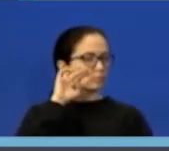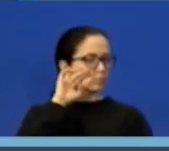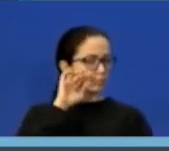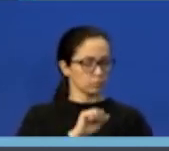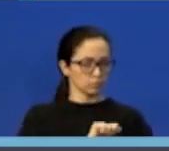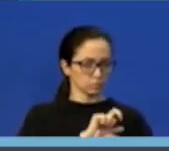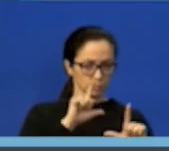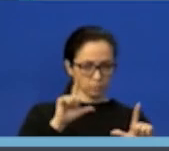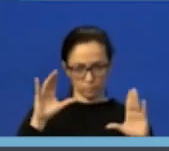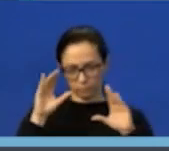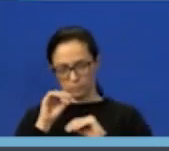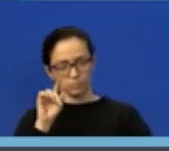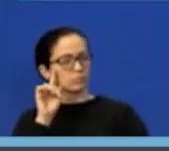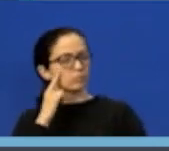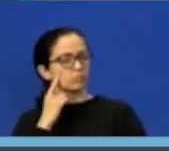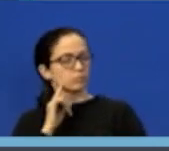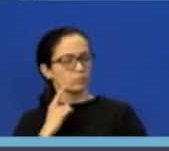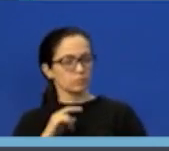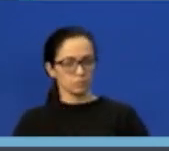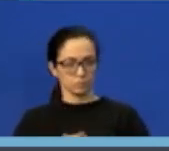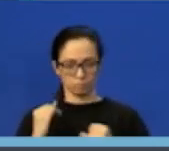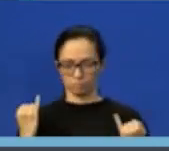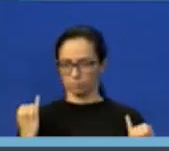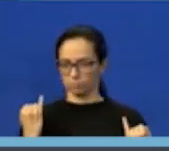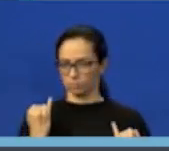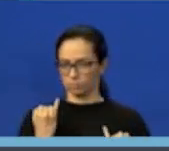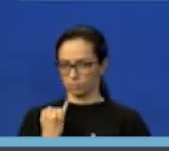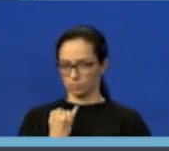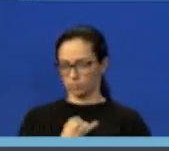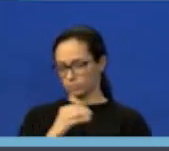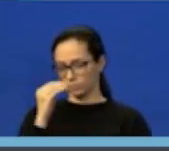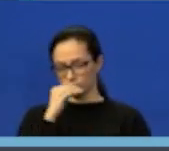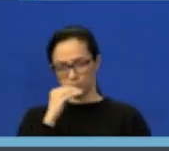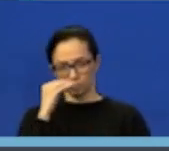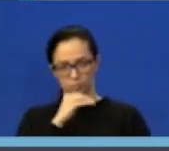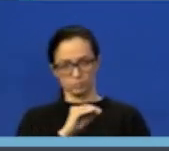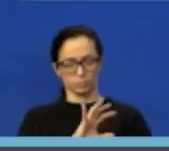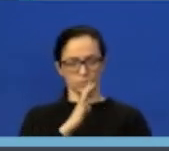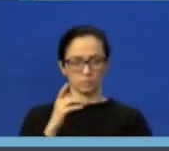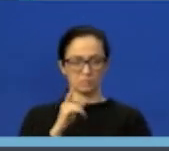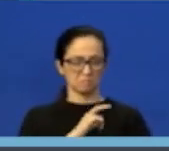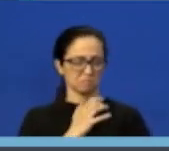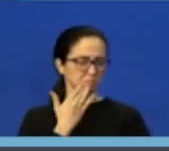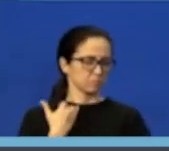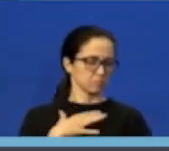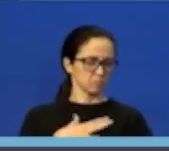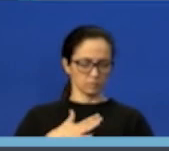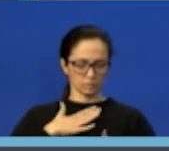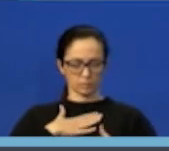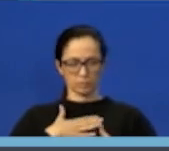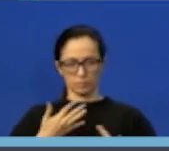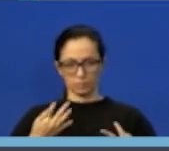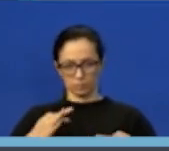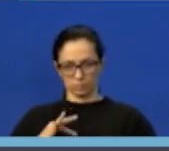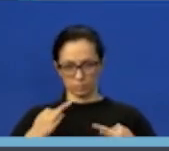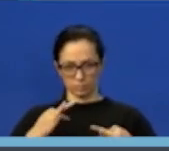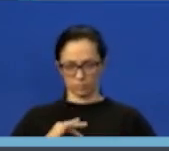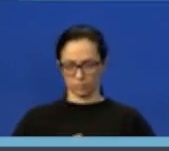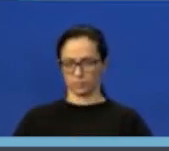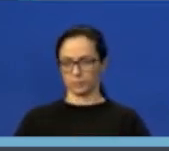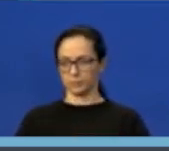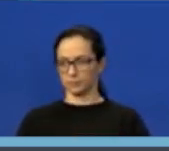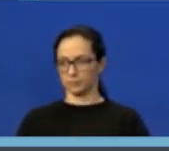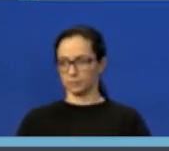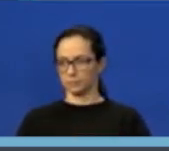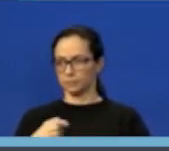sudorese noturna, abundante, emagrecimento, fraqueza, anorexia, hemoptise e dor torácica moderada. Os procedimentos que